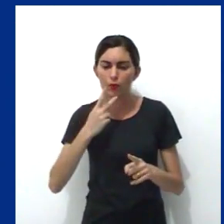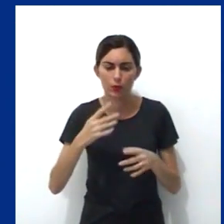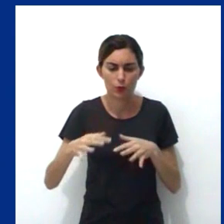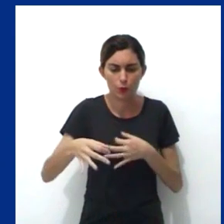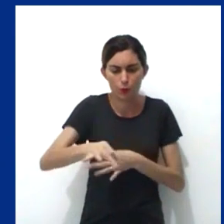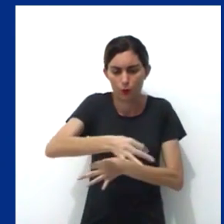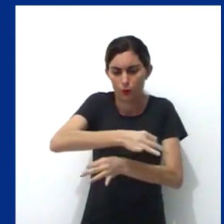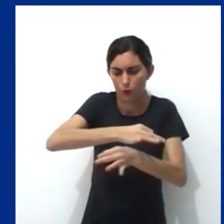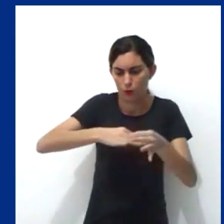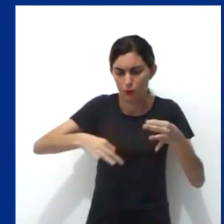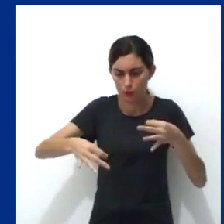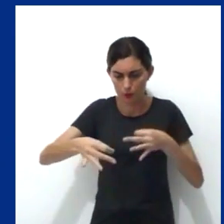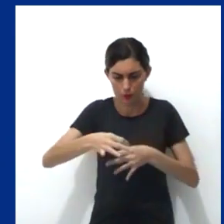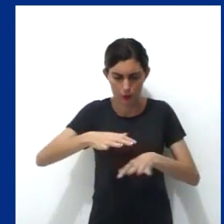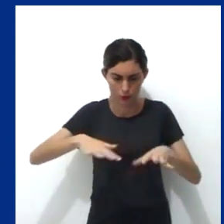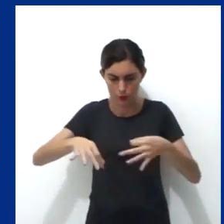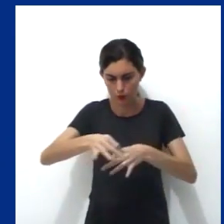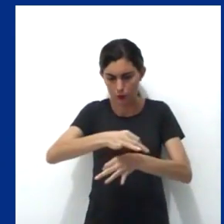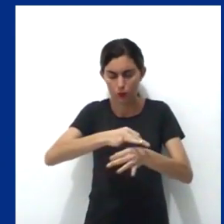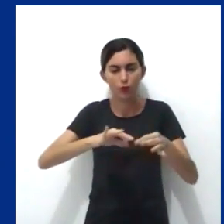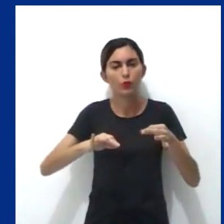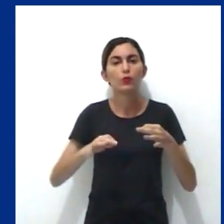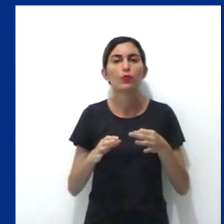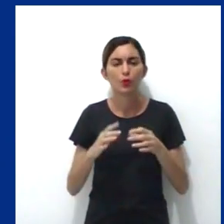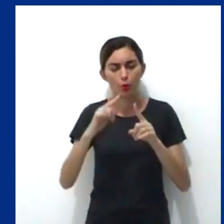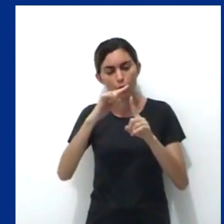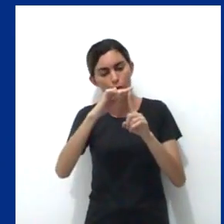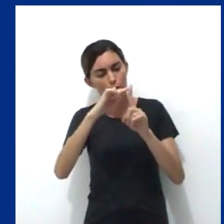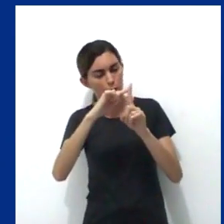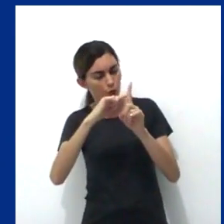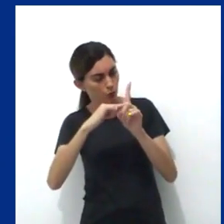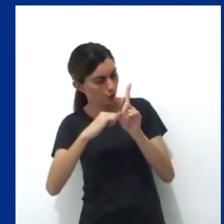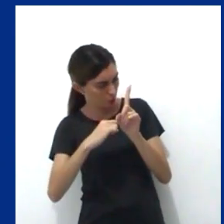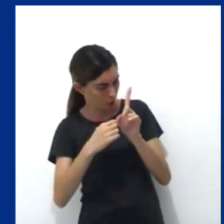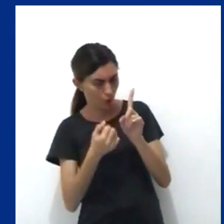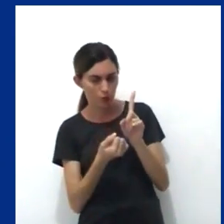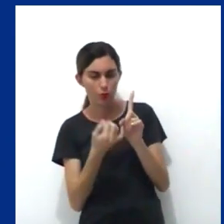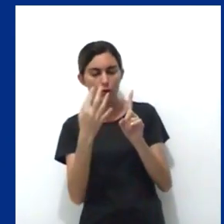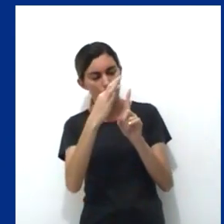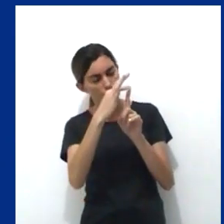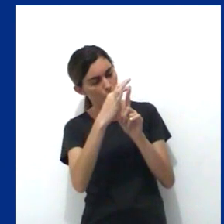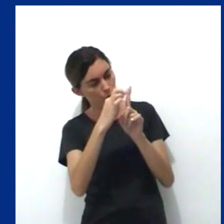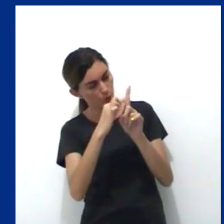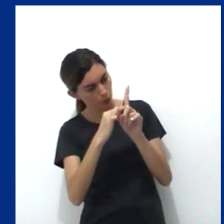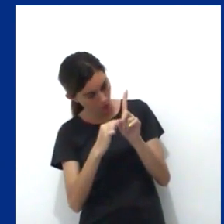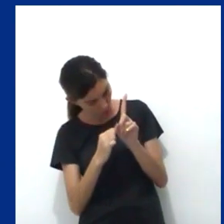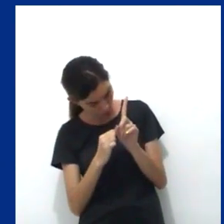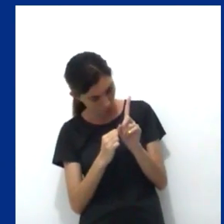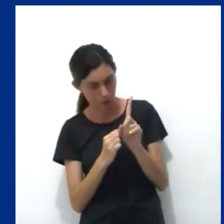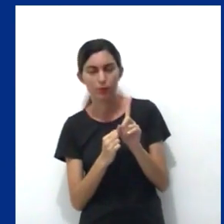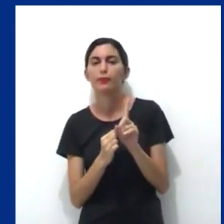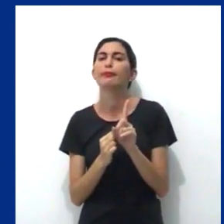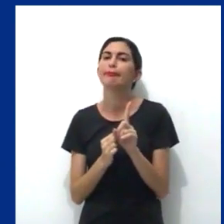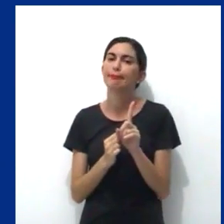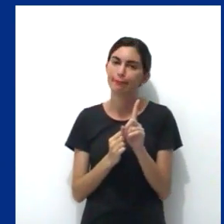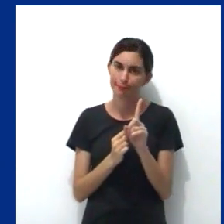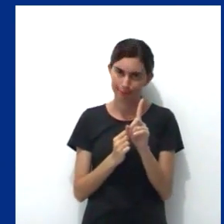valor a gente está falando. A gente está falando uma temperatura em torno de uns 10 graus Celsius. E aí,